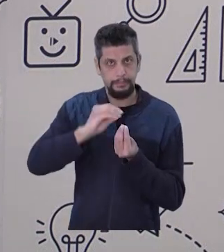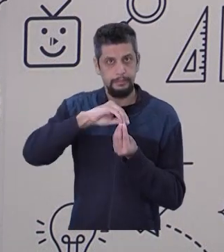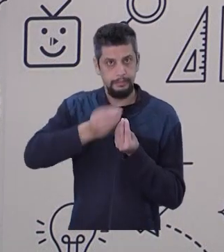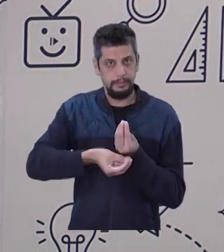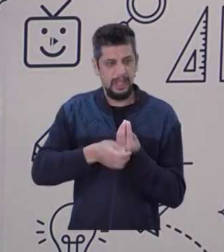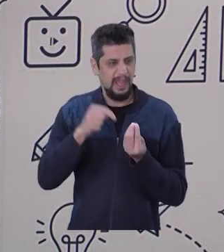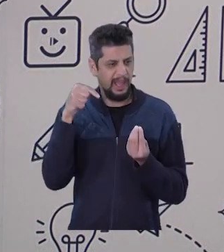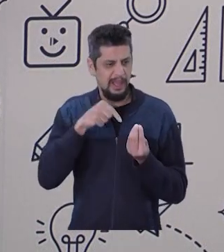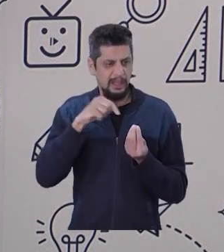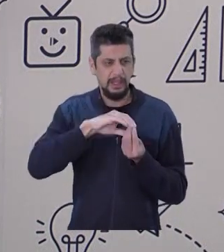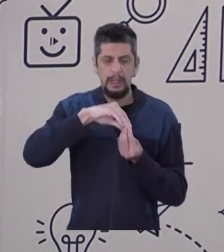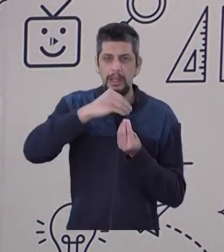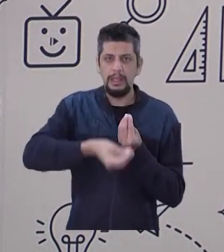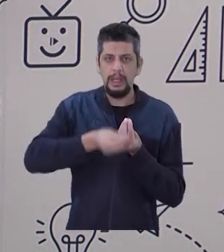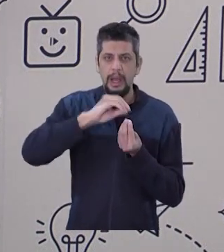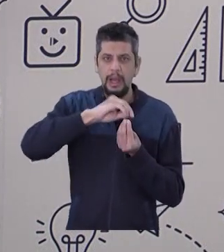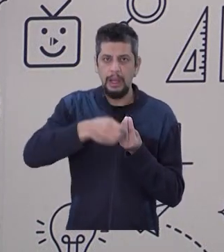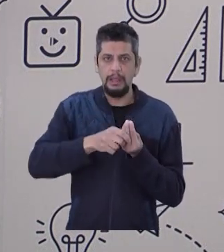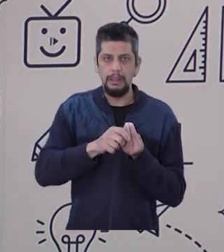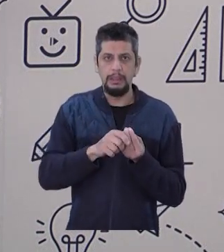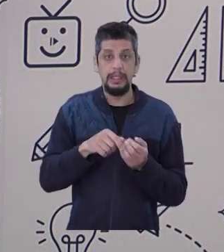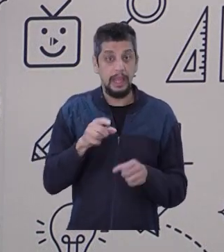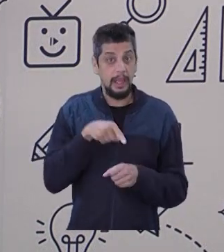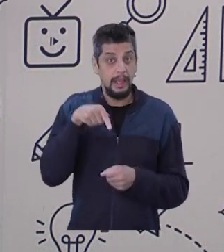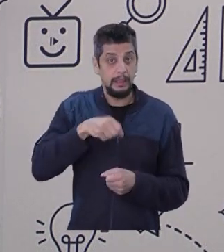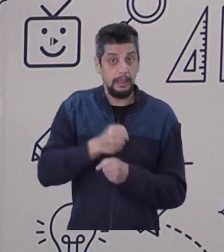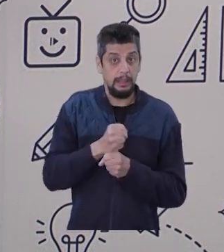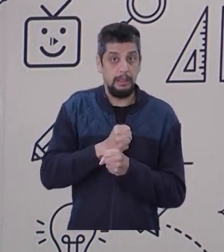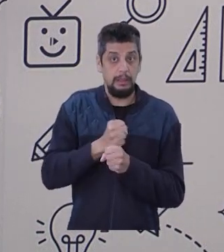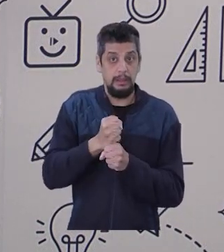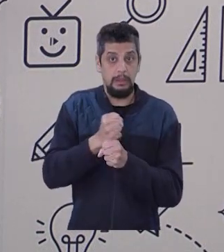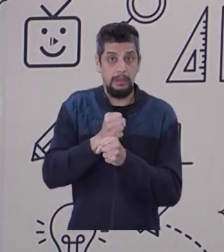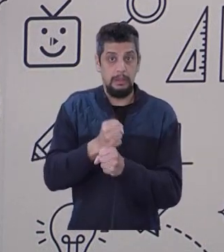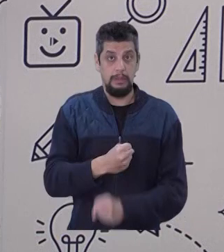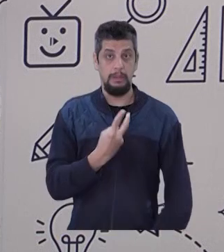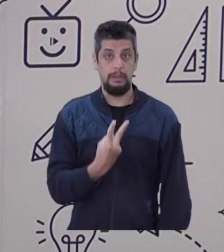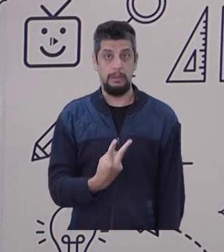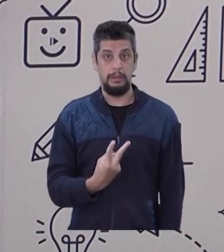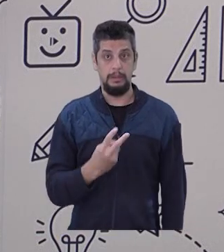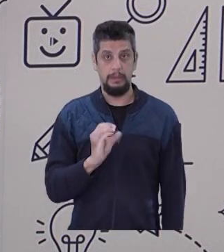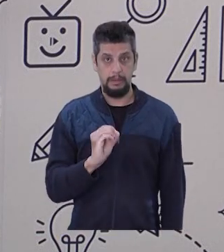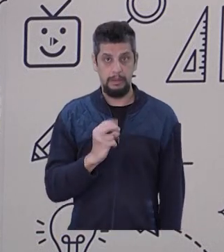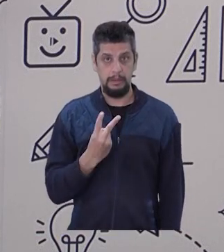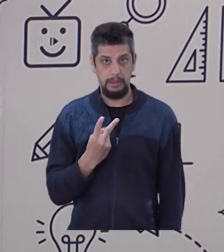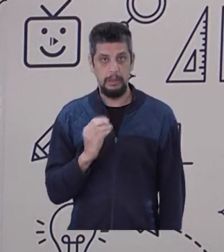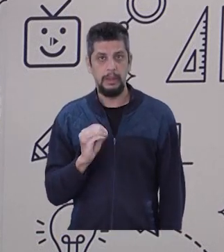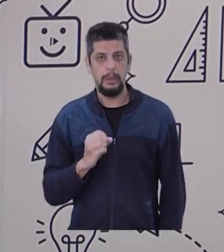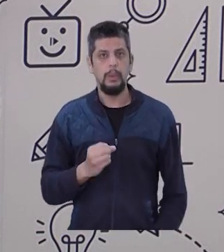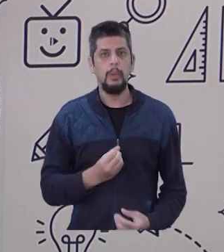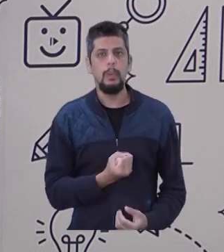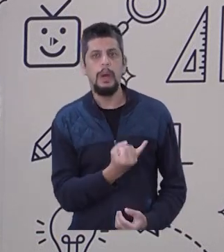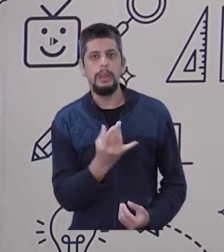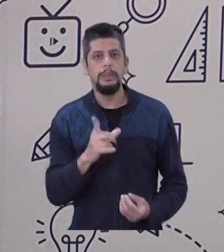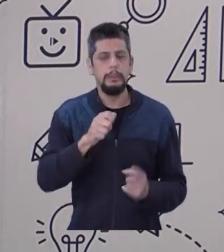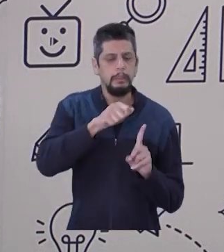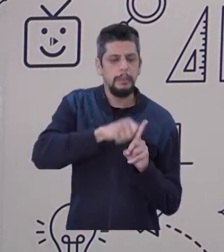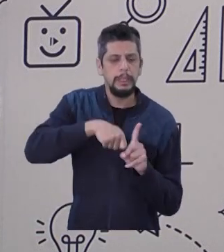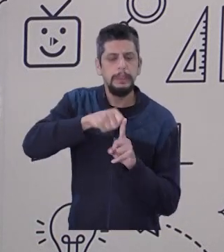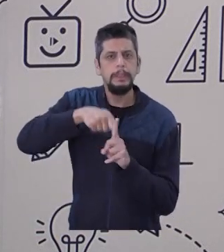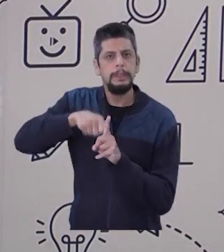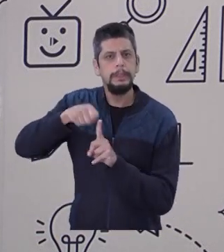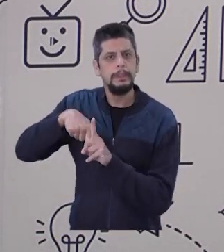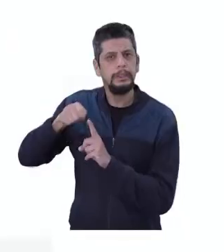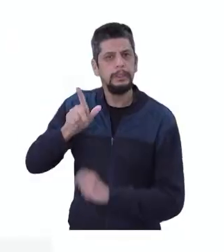lá. Como é? Esse é o calendário que a gente colocou para vocês, o calendário deste ano, né? 2020. Isso. Ele é composto de quantos meses?